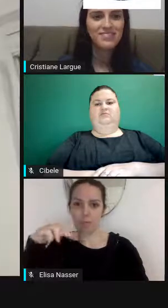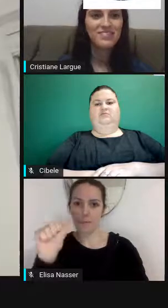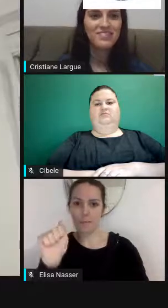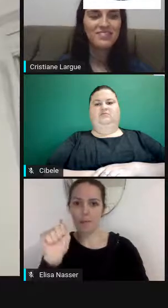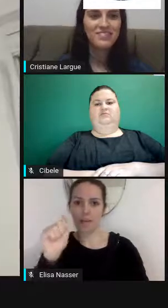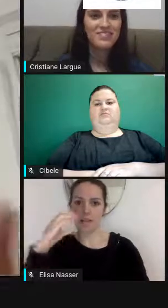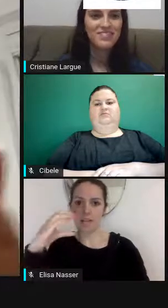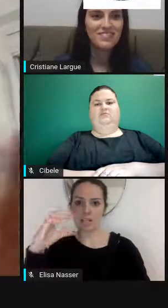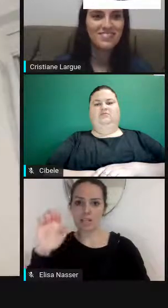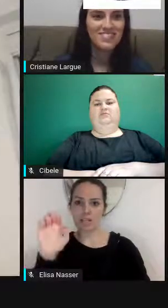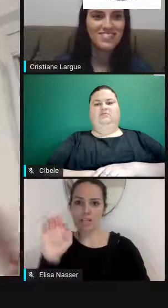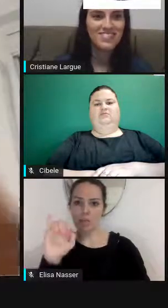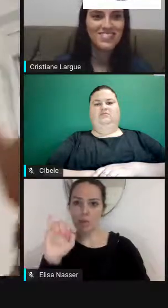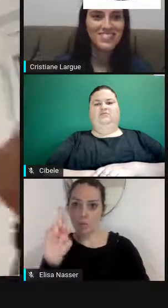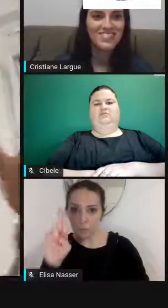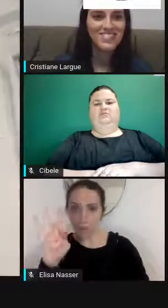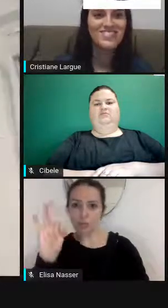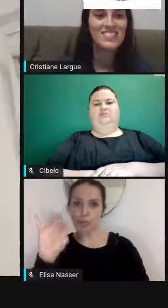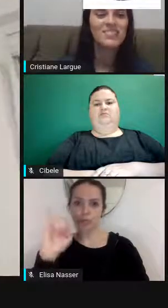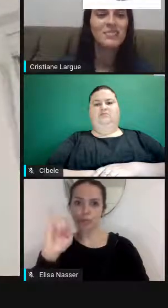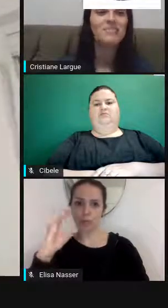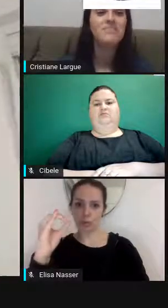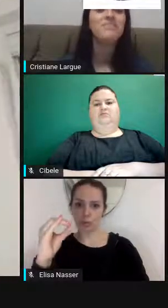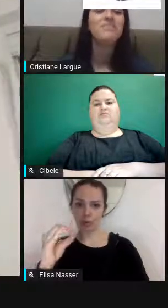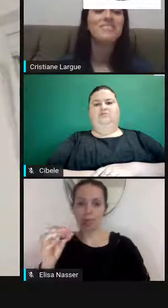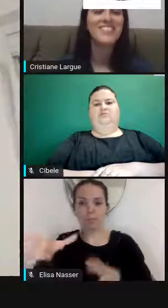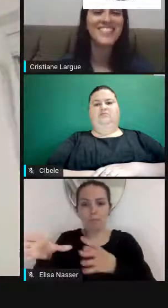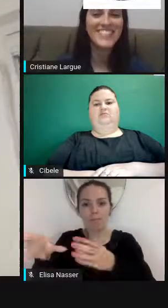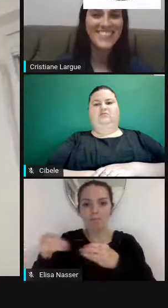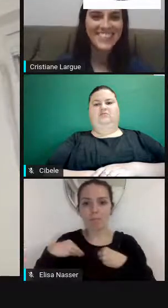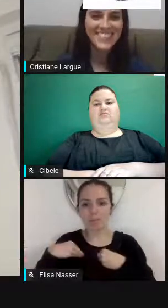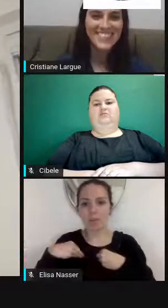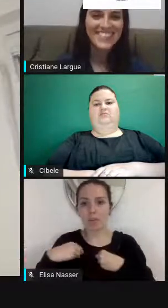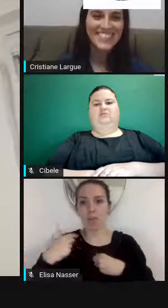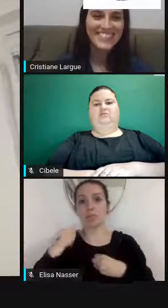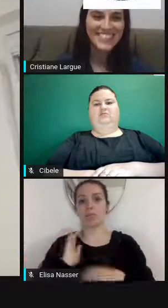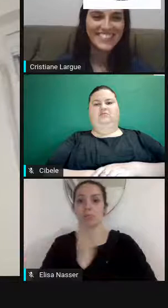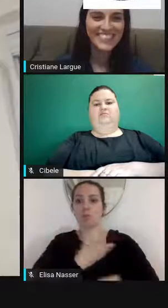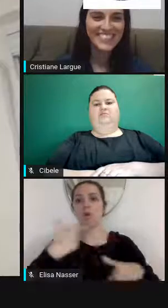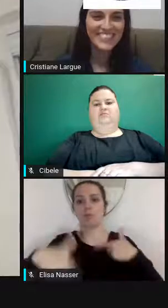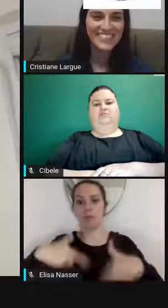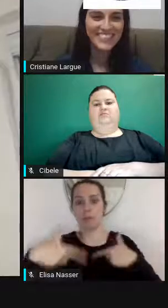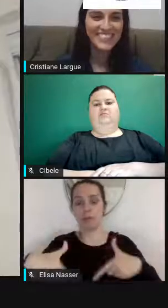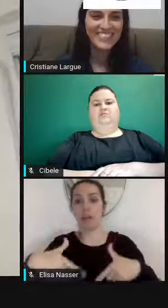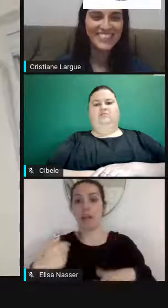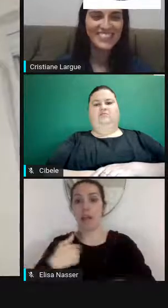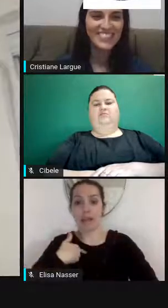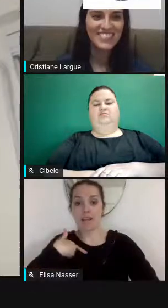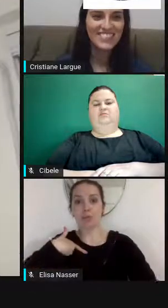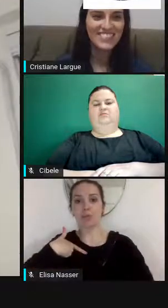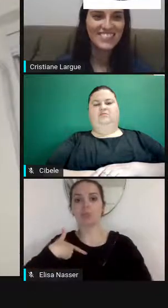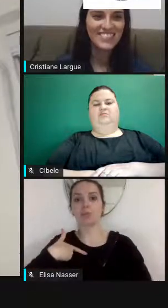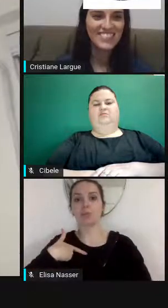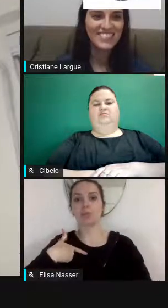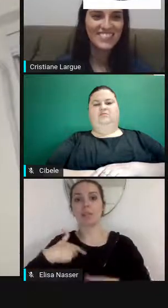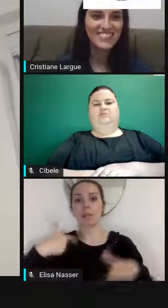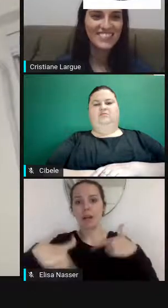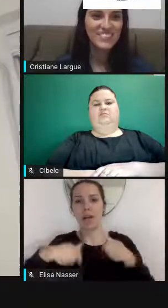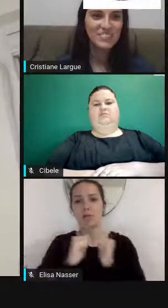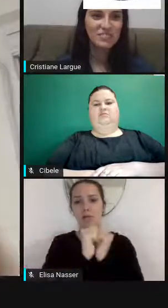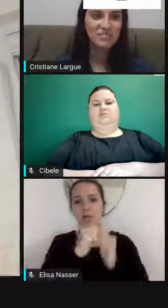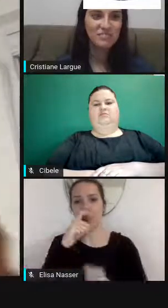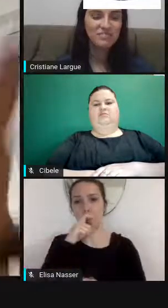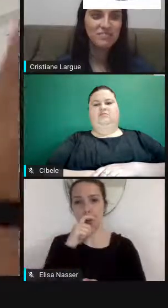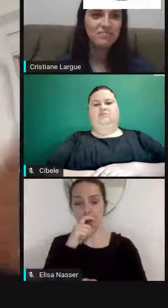quando eu tava lá na Lavagem do meu pai trabalhando eles período que eu tava no meu Limbo profissional eu iniciei uma uma pós em